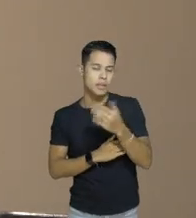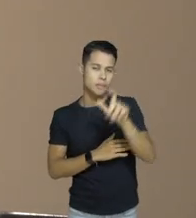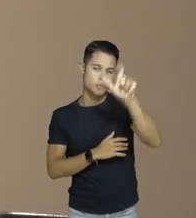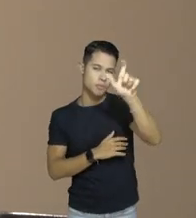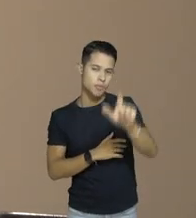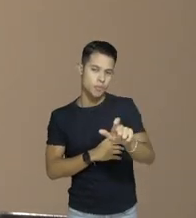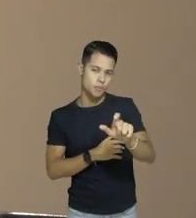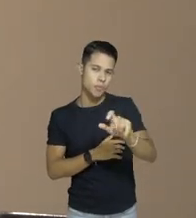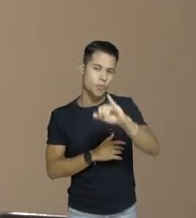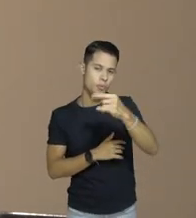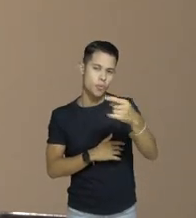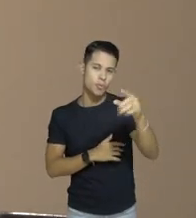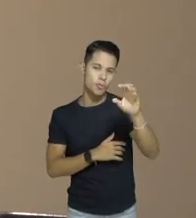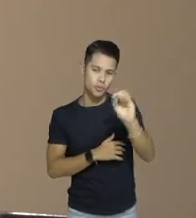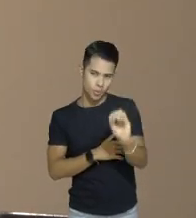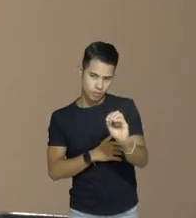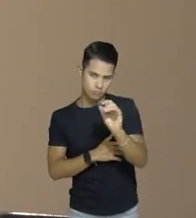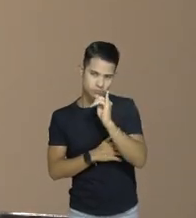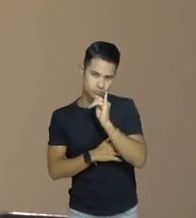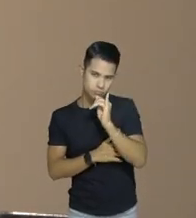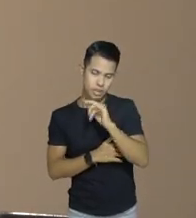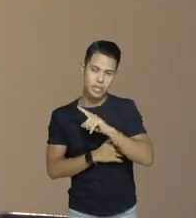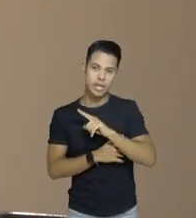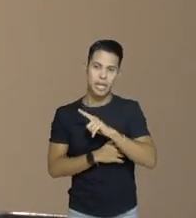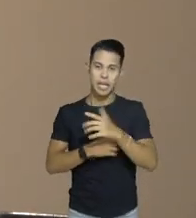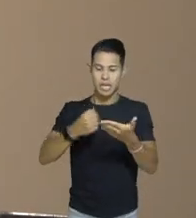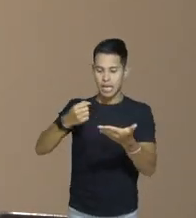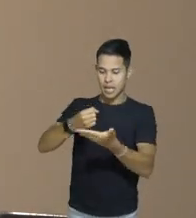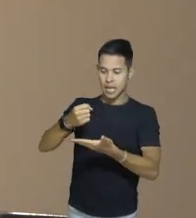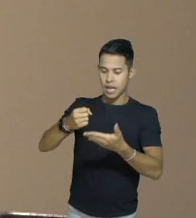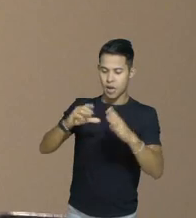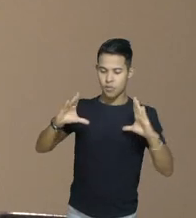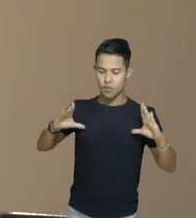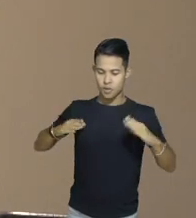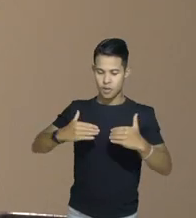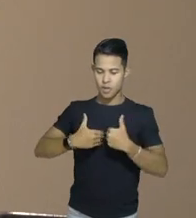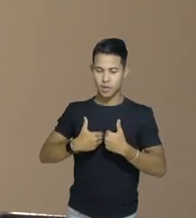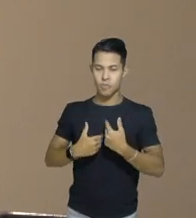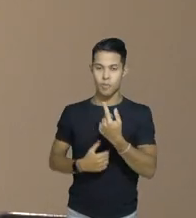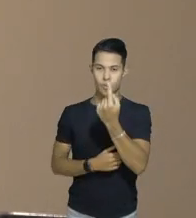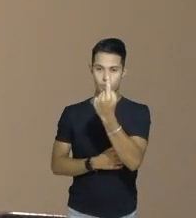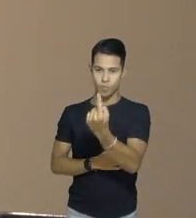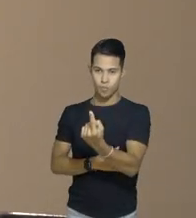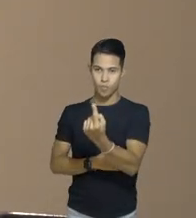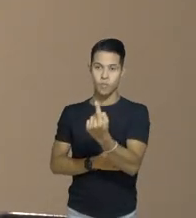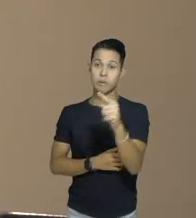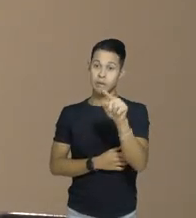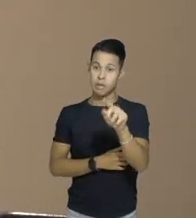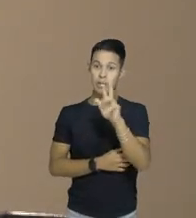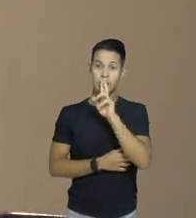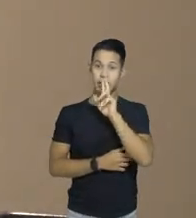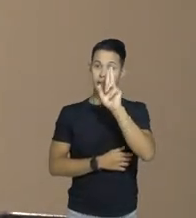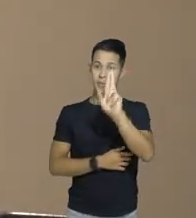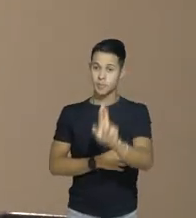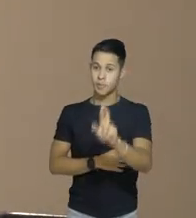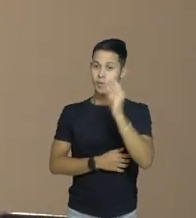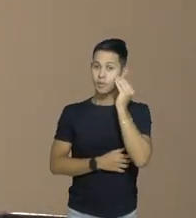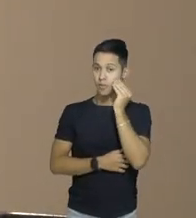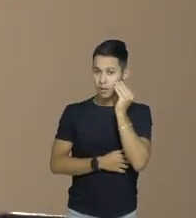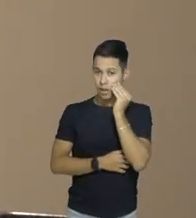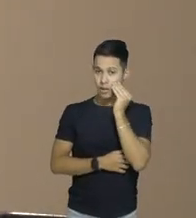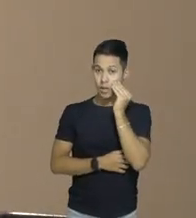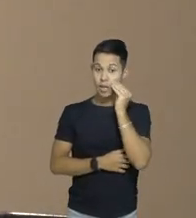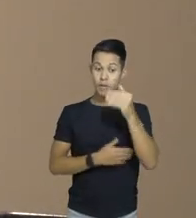tem autismo nível 1 e que deu tais resultados nos testes. Quando eu for reavaliar